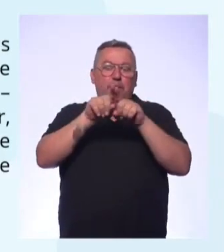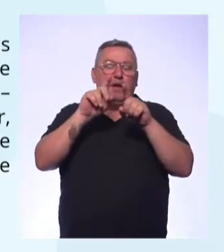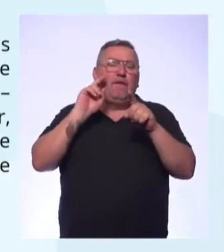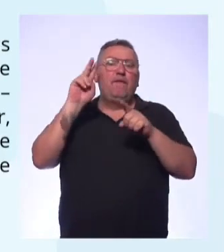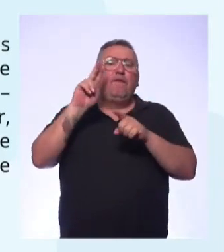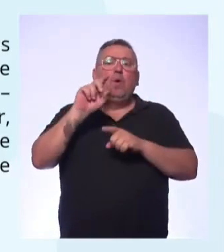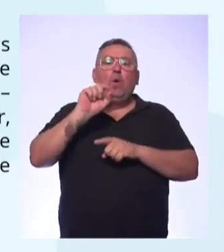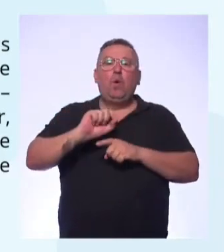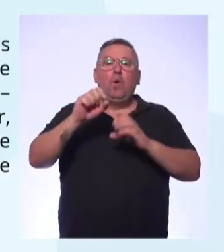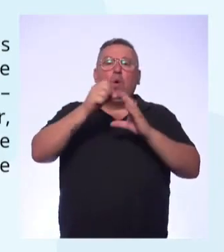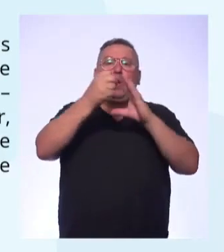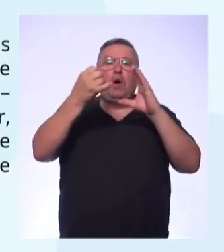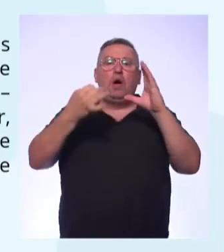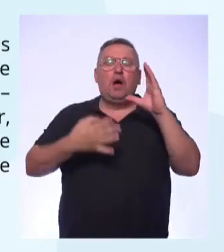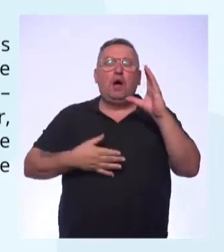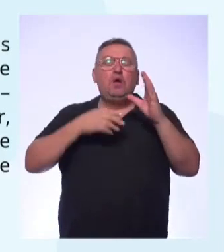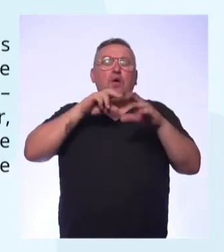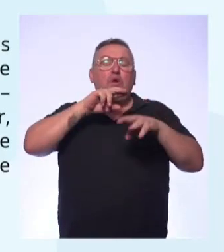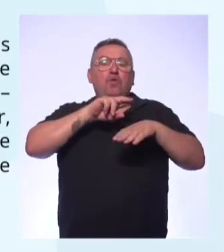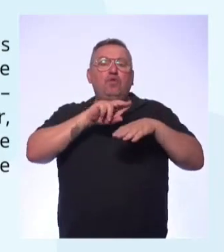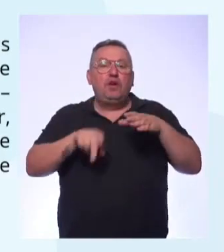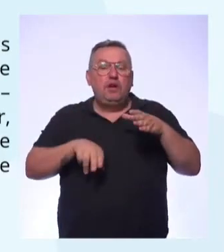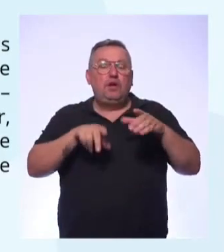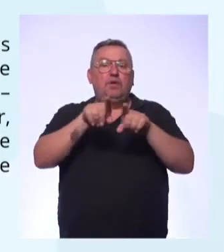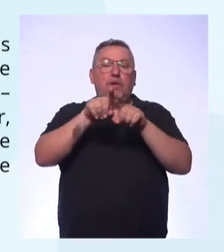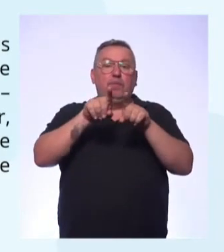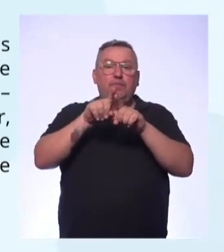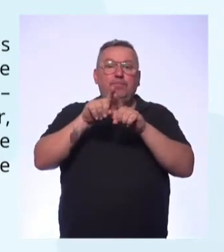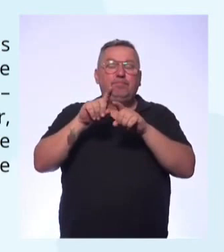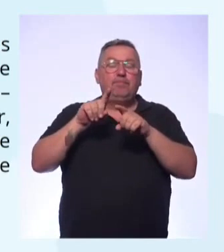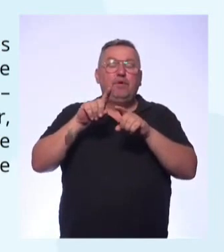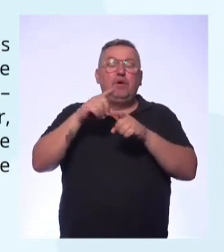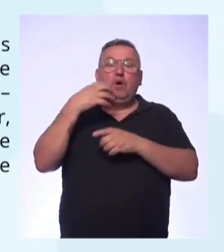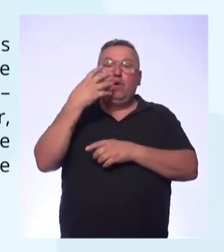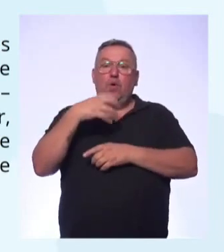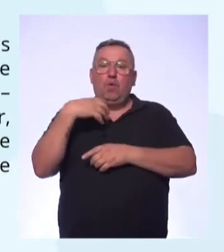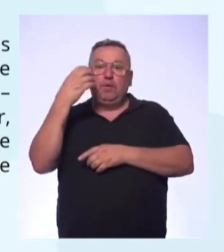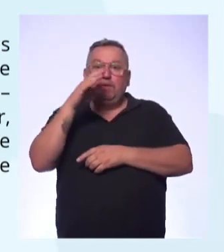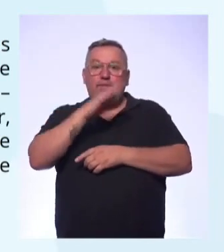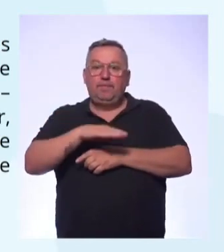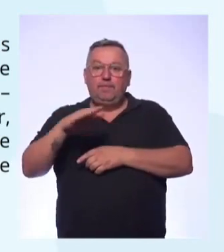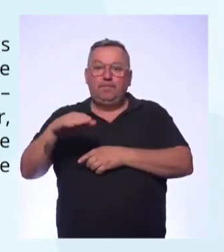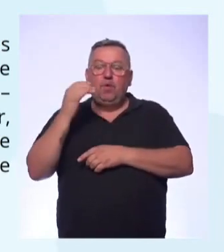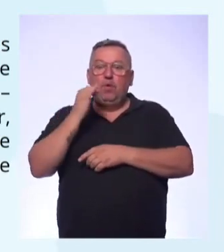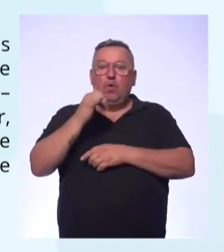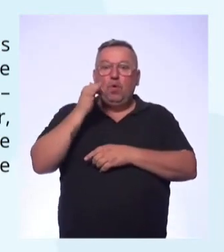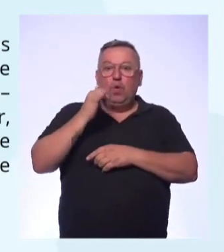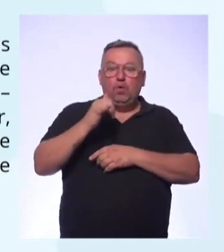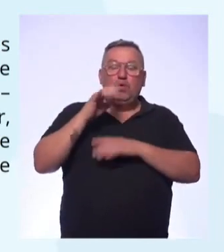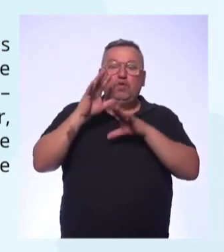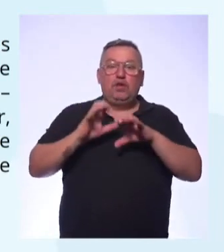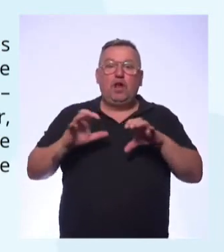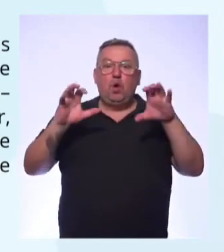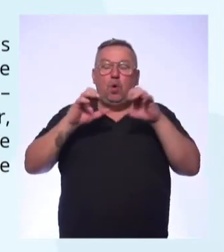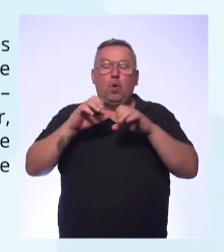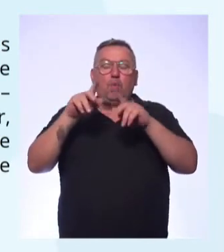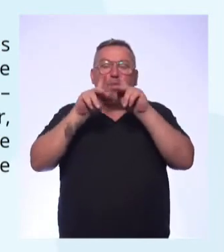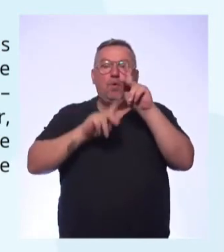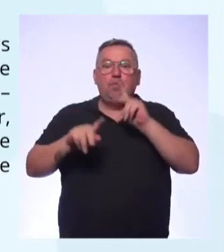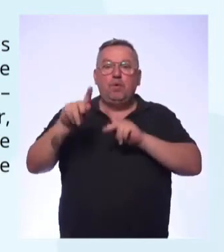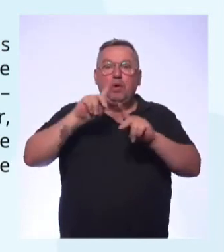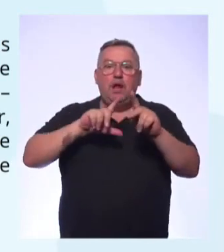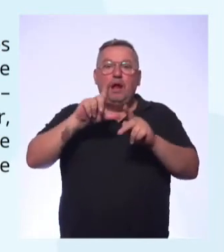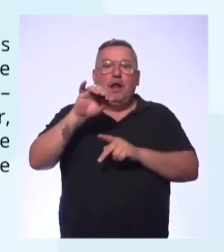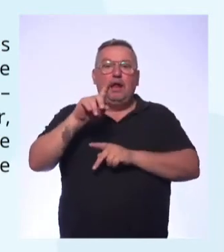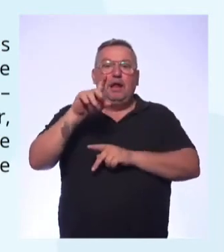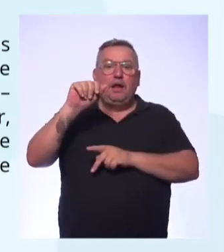conta características dos gêneros e suportes. Romances, infanto-juvenis, contos populares, contos de terror, lendas